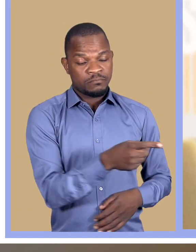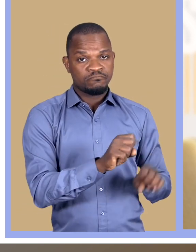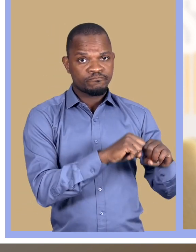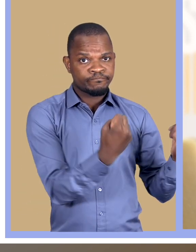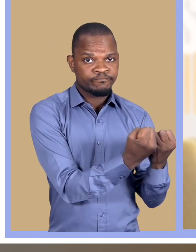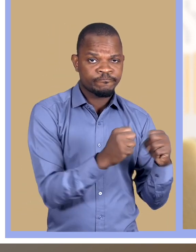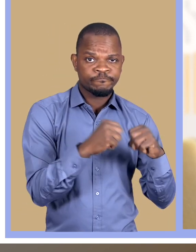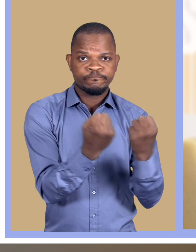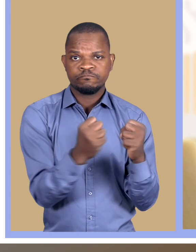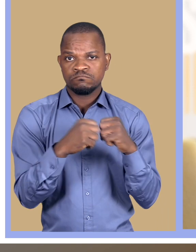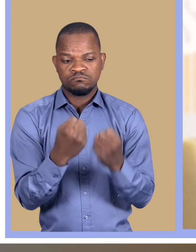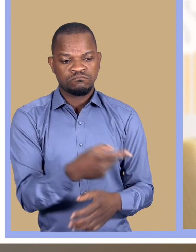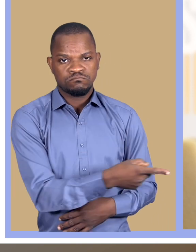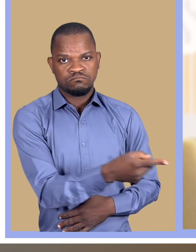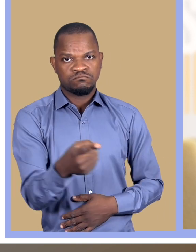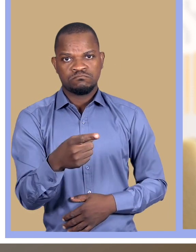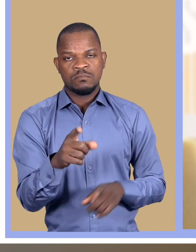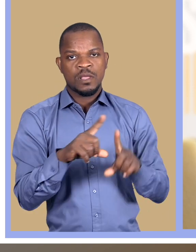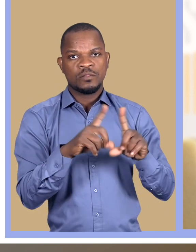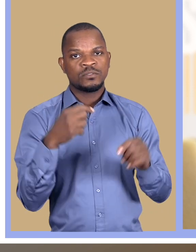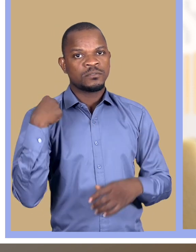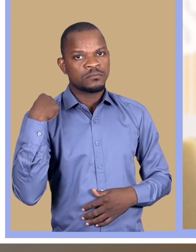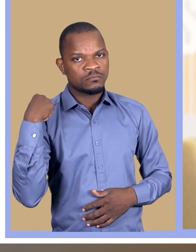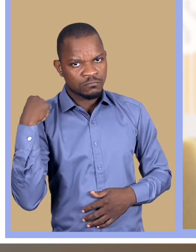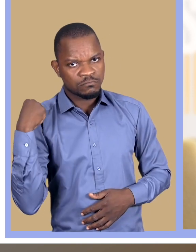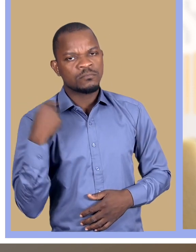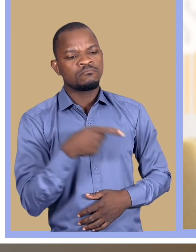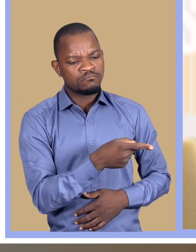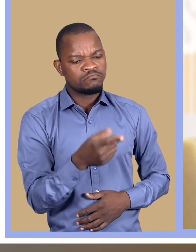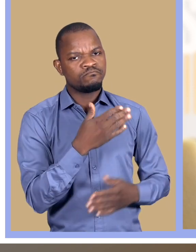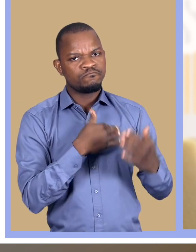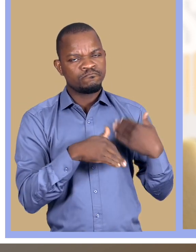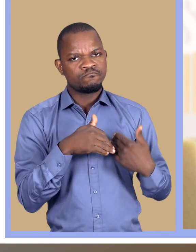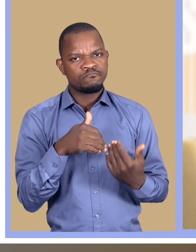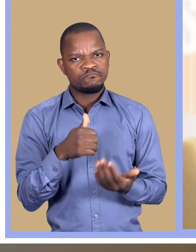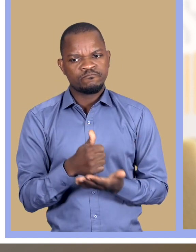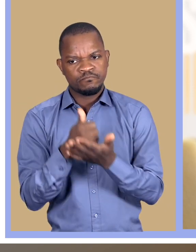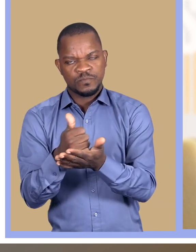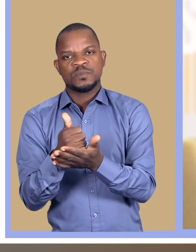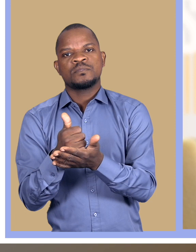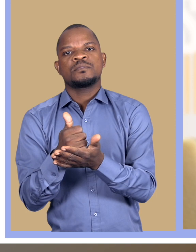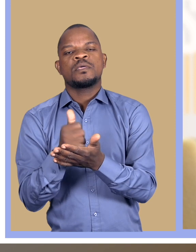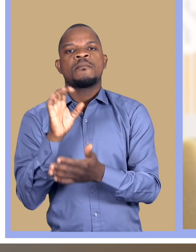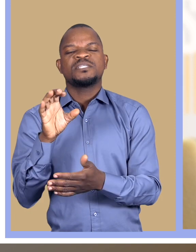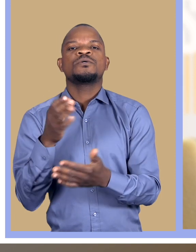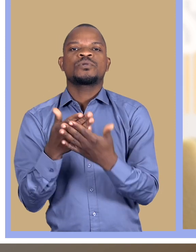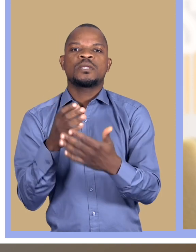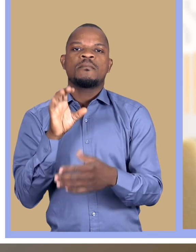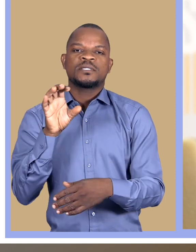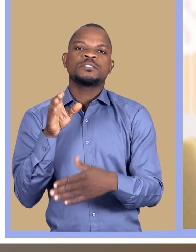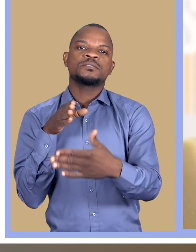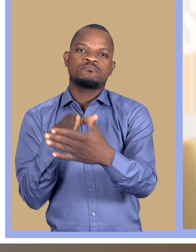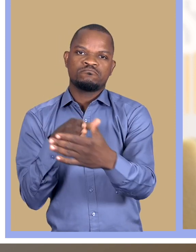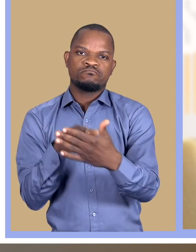organizações que estão aí a fazer o voluntariado estão a tentar ajudar um país que tem dificuldades de lidar com esta situação. Agora se